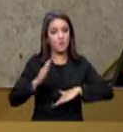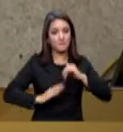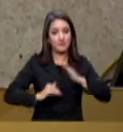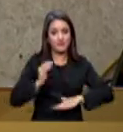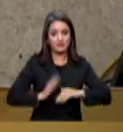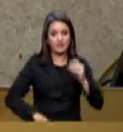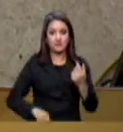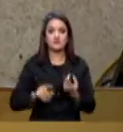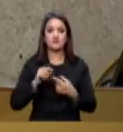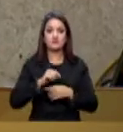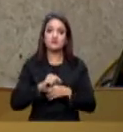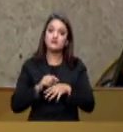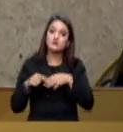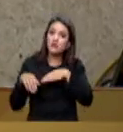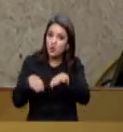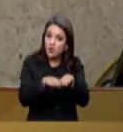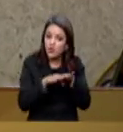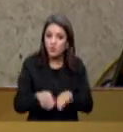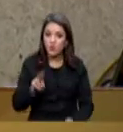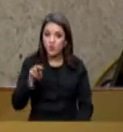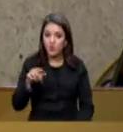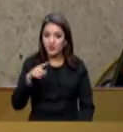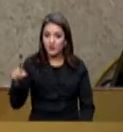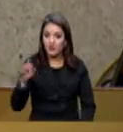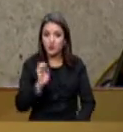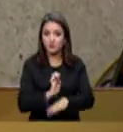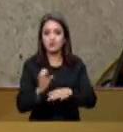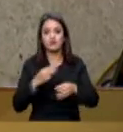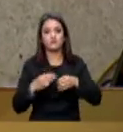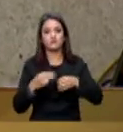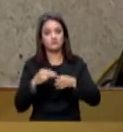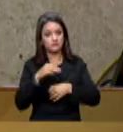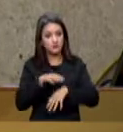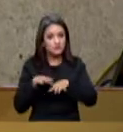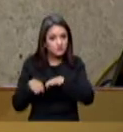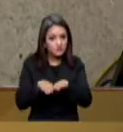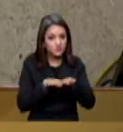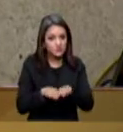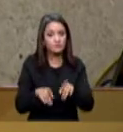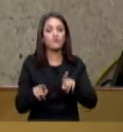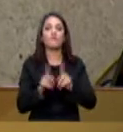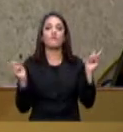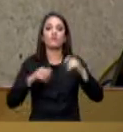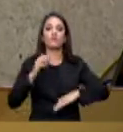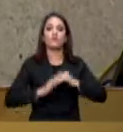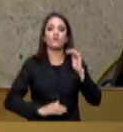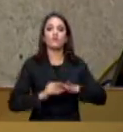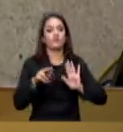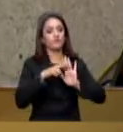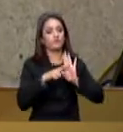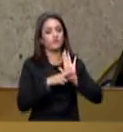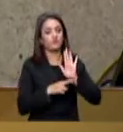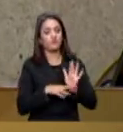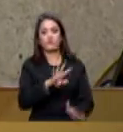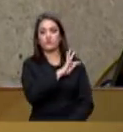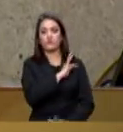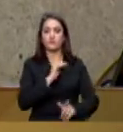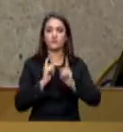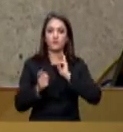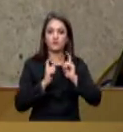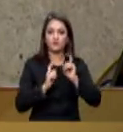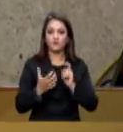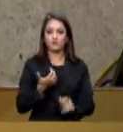Estados e municípios, competência reguladora de natureza técnico-administrativa, precedente,